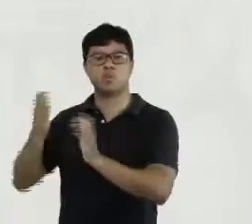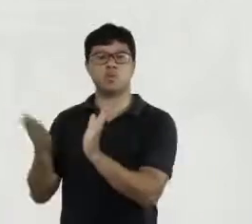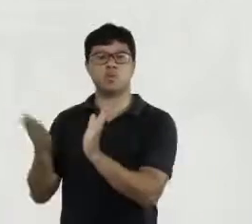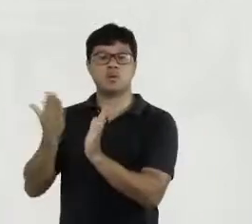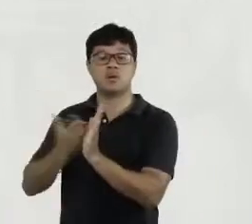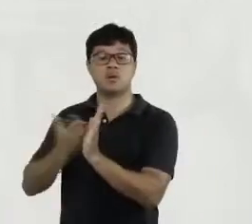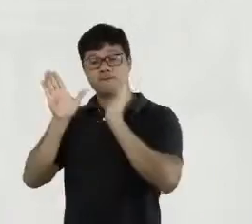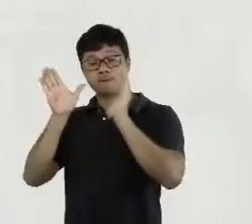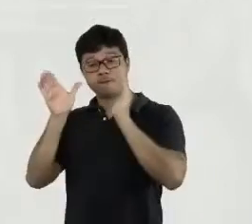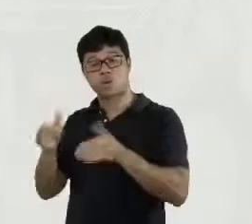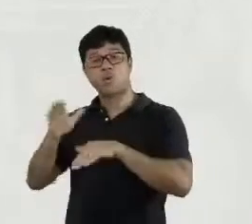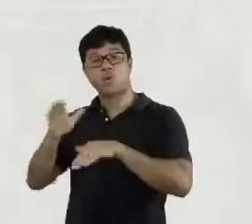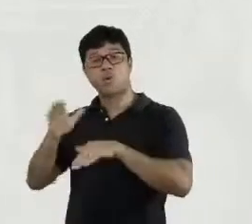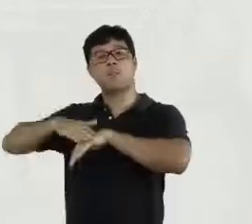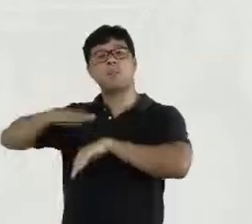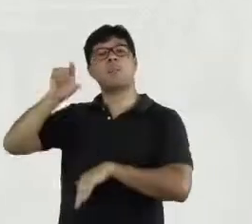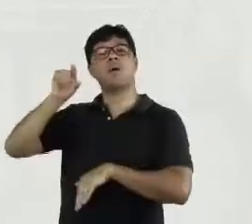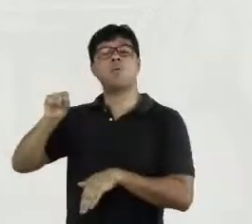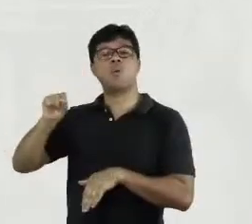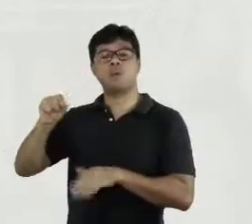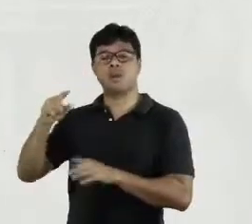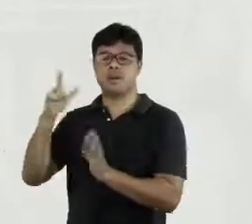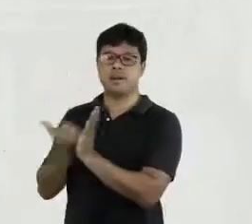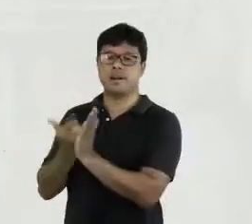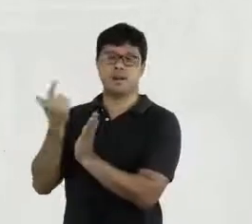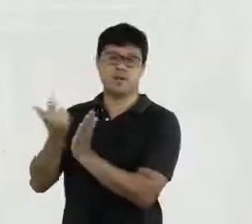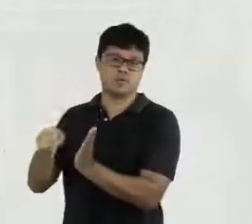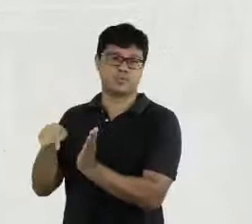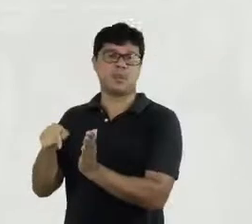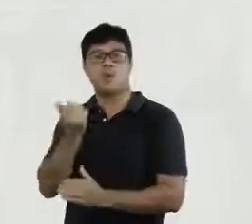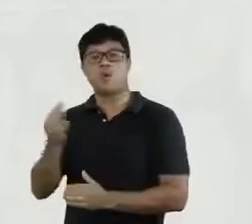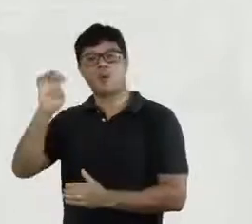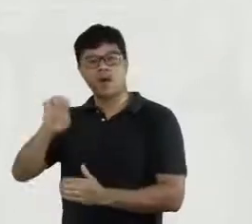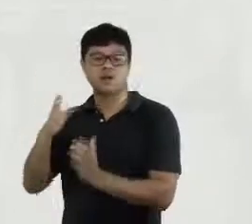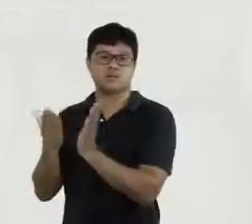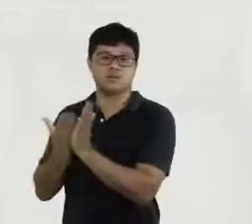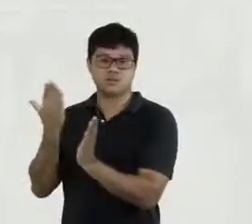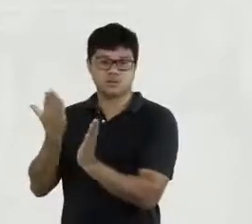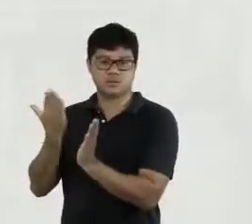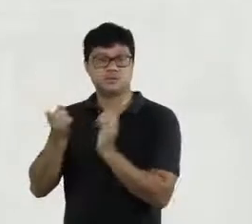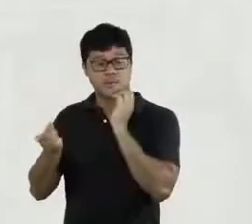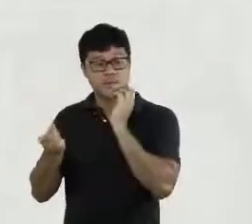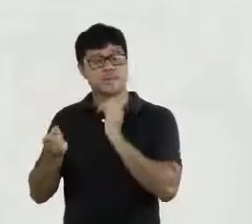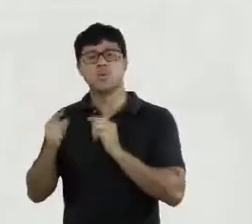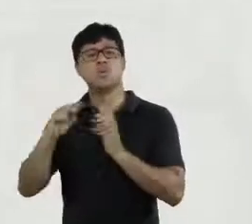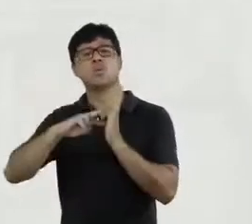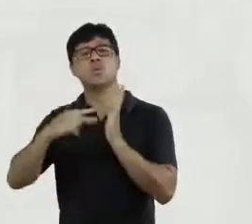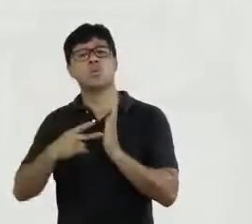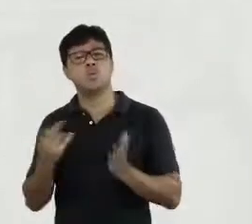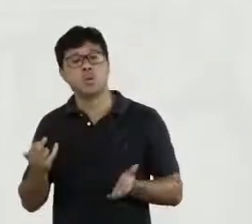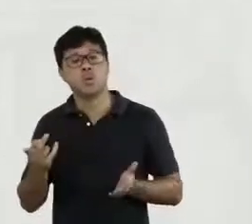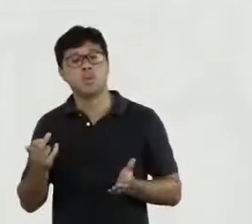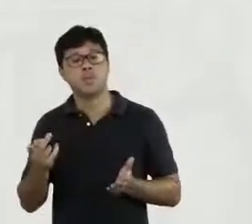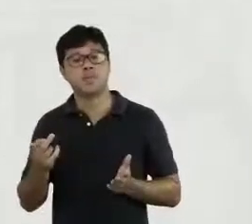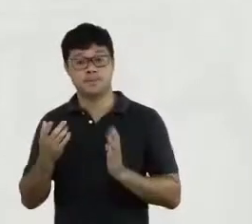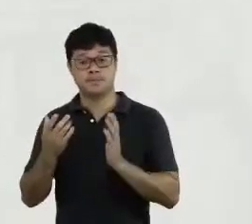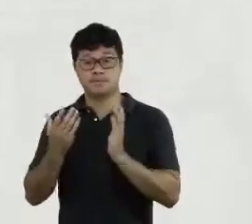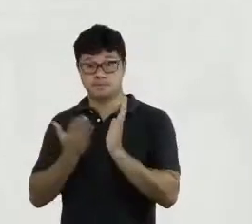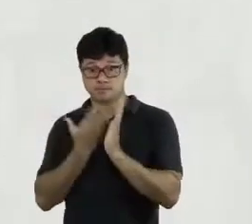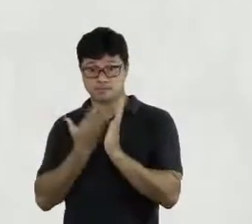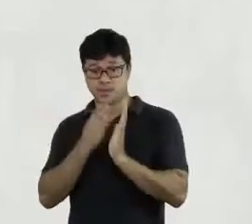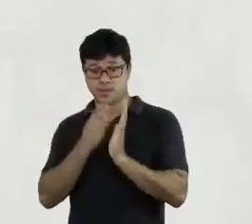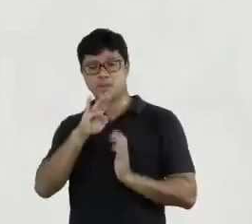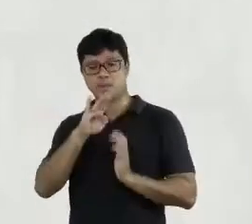focada mais no livro, o que nós chamamos aqui de arte do livro. Isto é, a